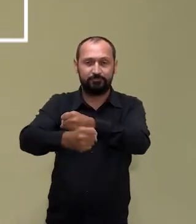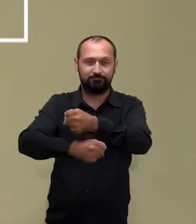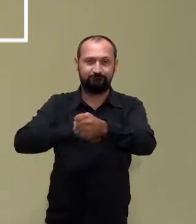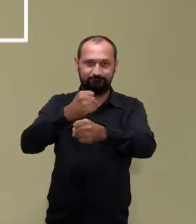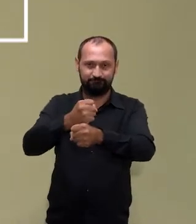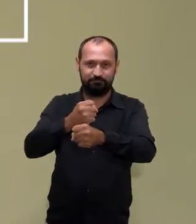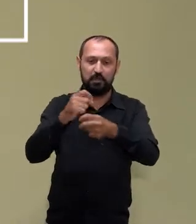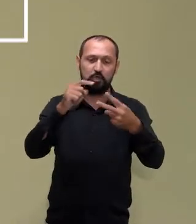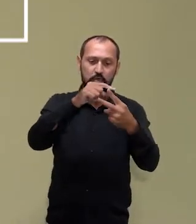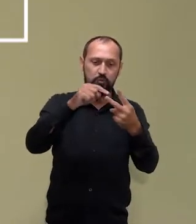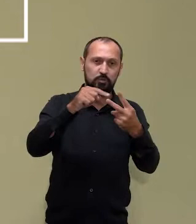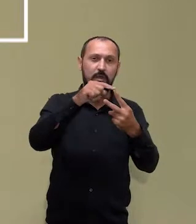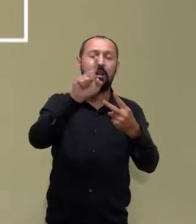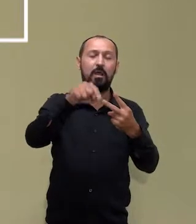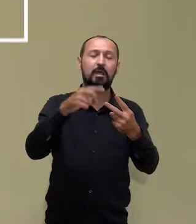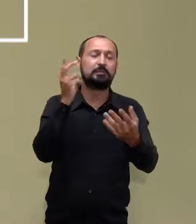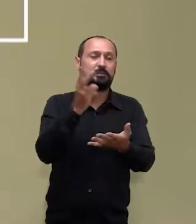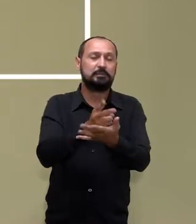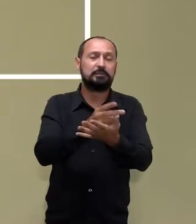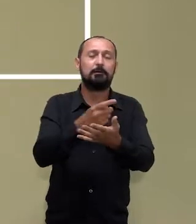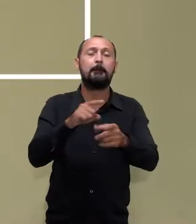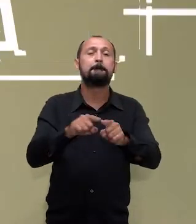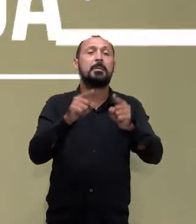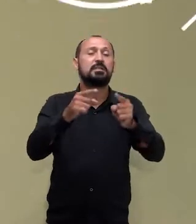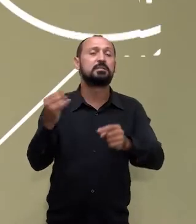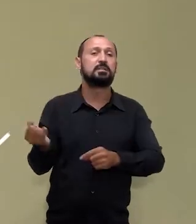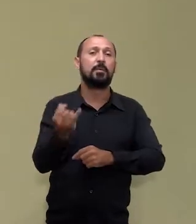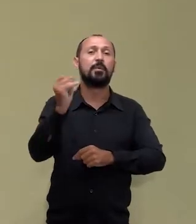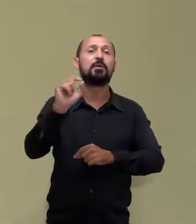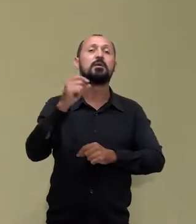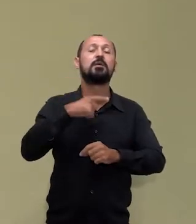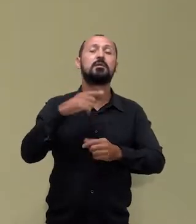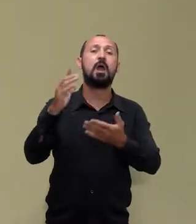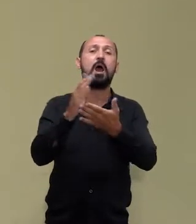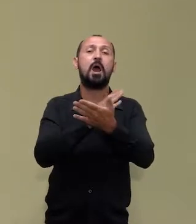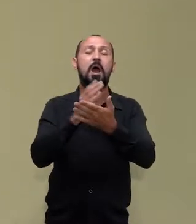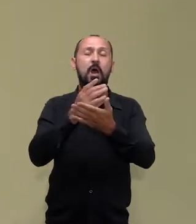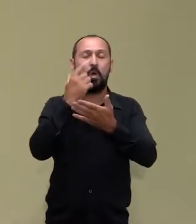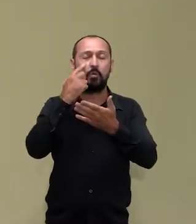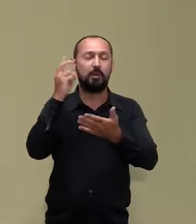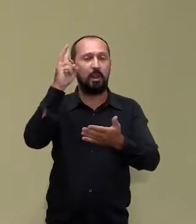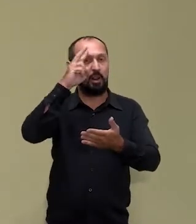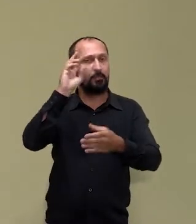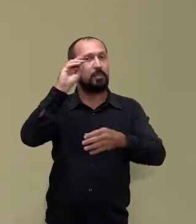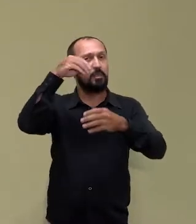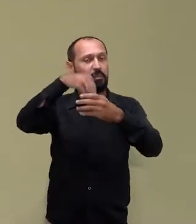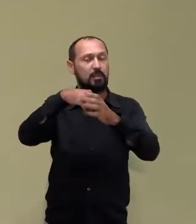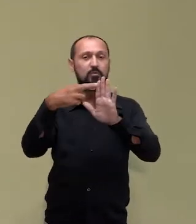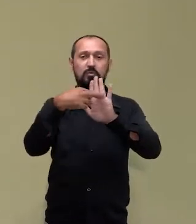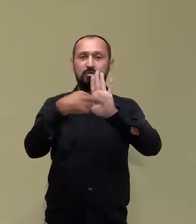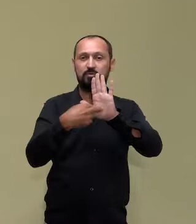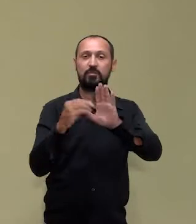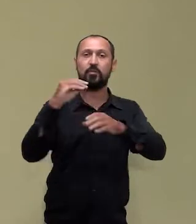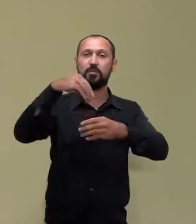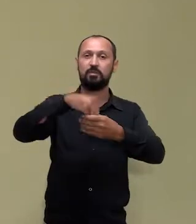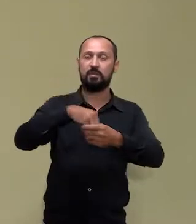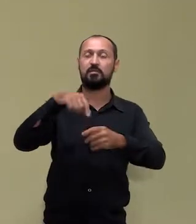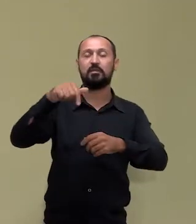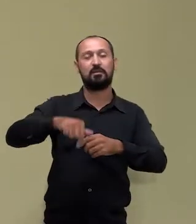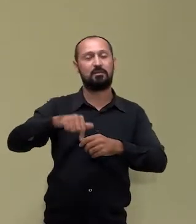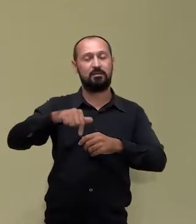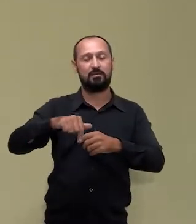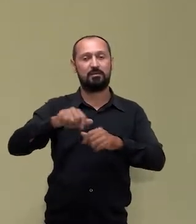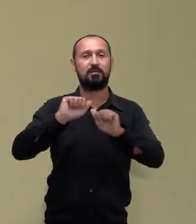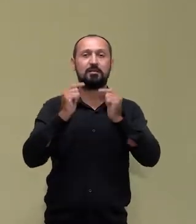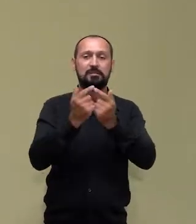duas leis, apesar de ordinárias, são tão importantes que recebem algumas menções no regimento interno aqui da